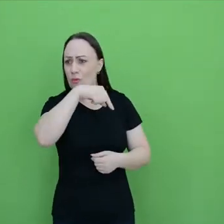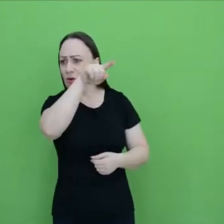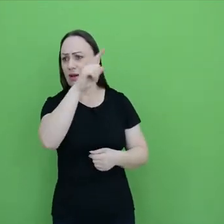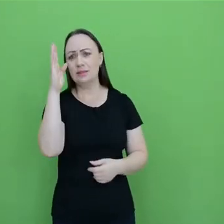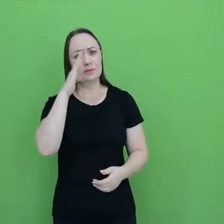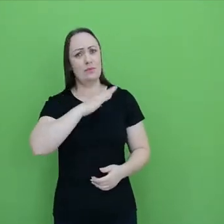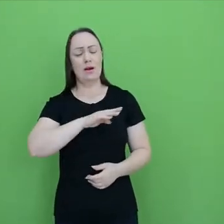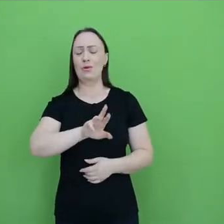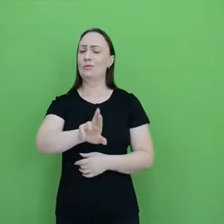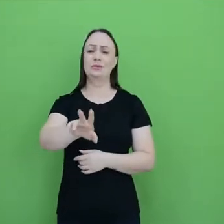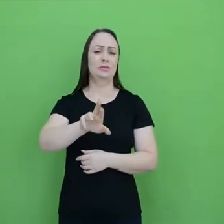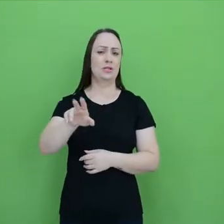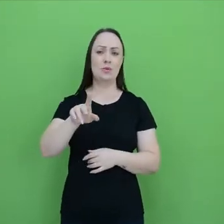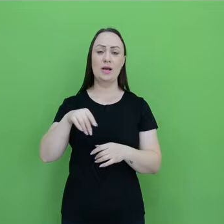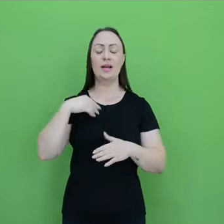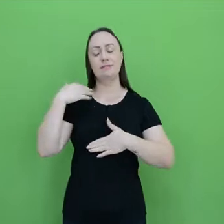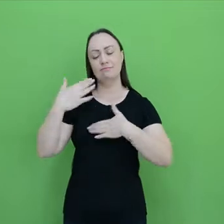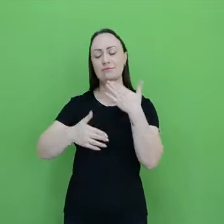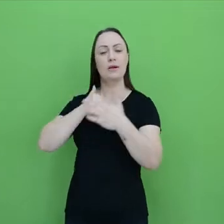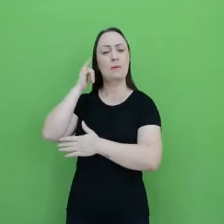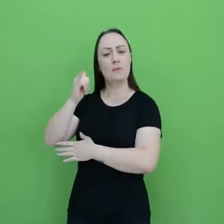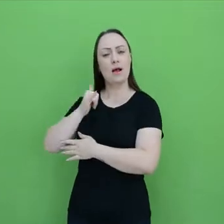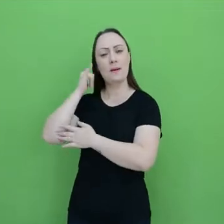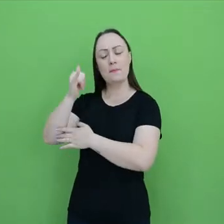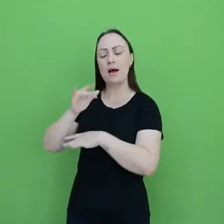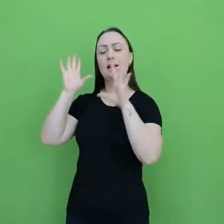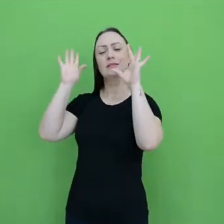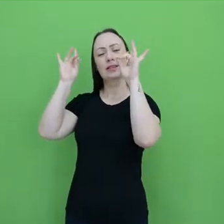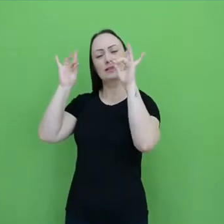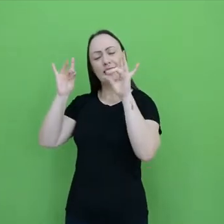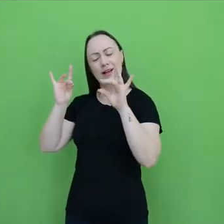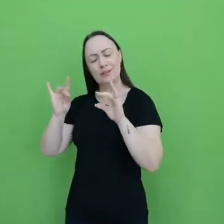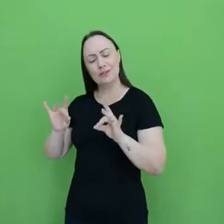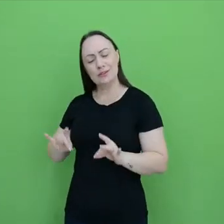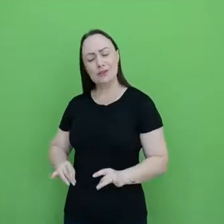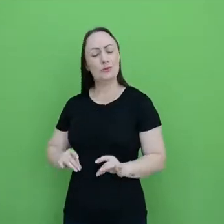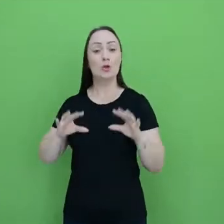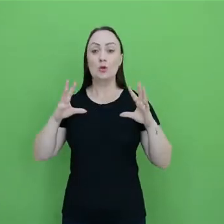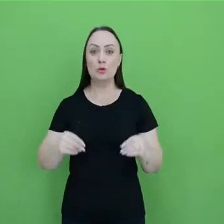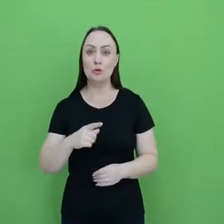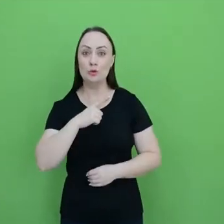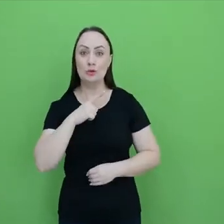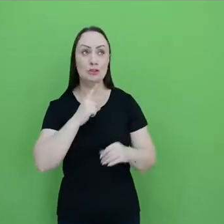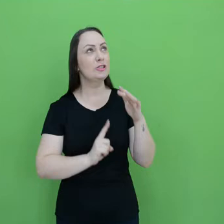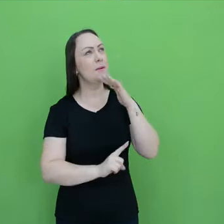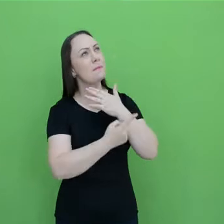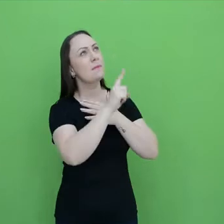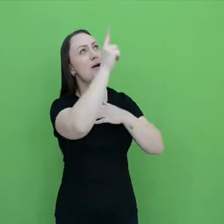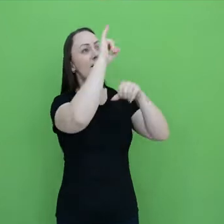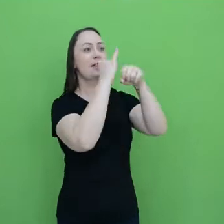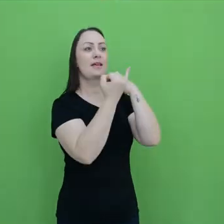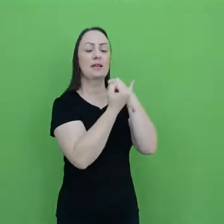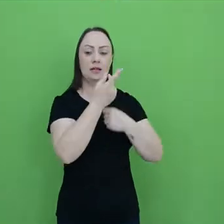maus? E aos poucos, ele foi contando em detalhes tudo o que havia visto na ilha. E as